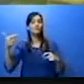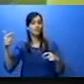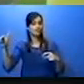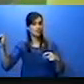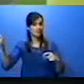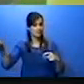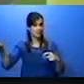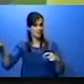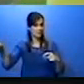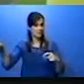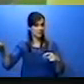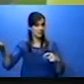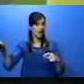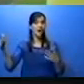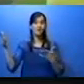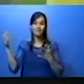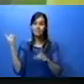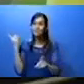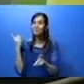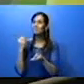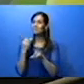27. Ou seja,